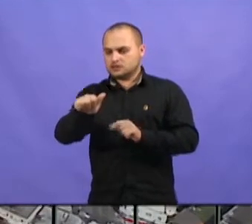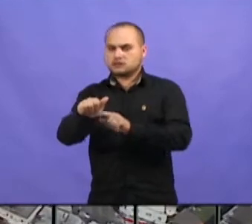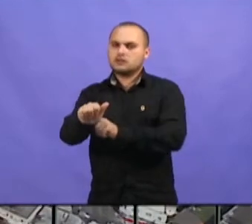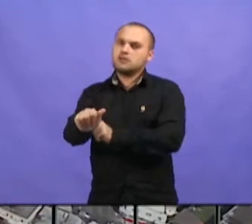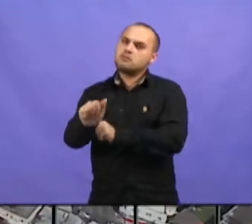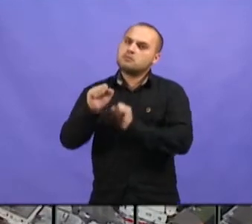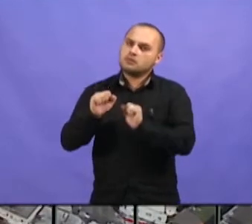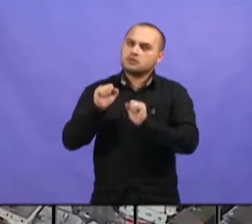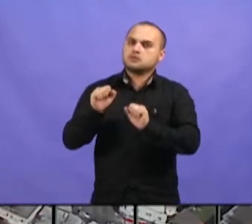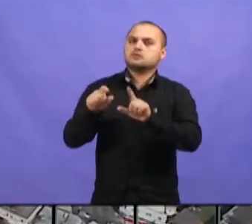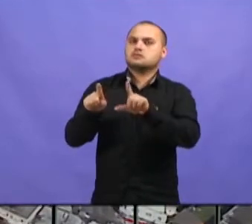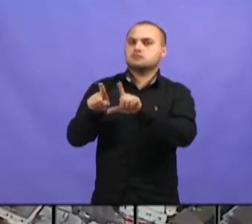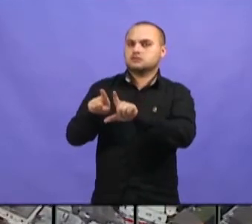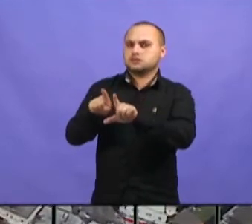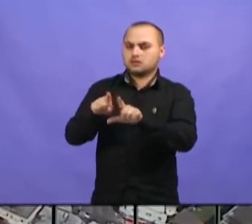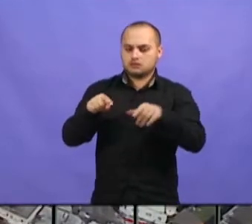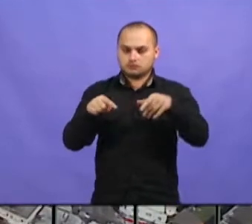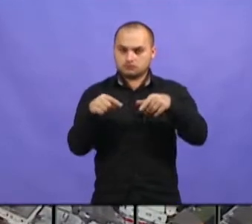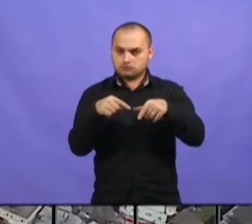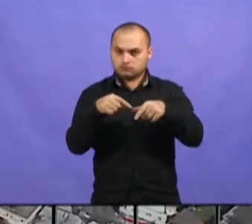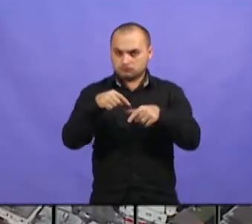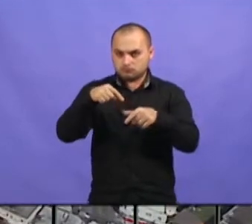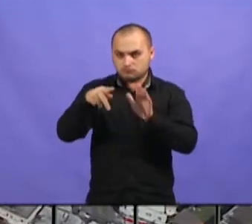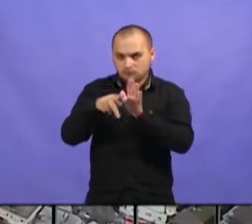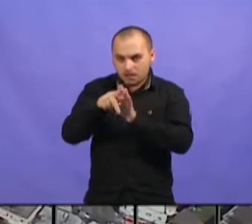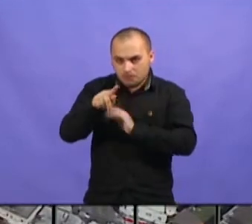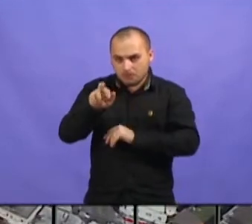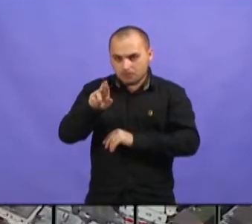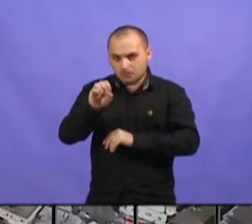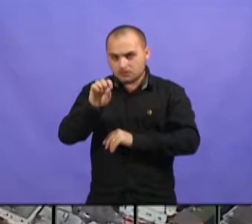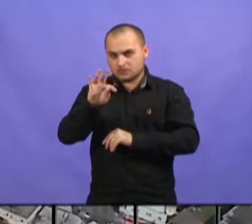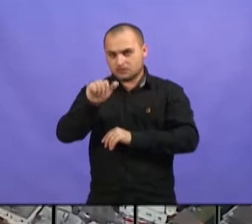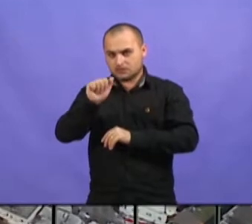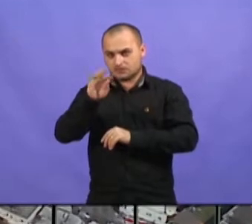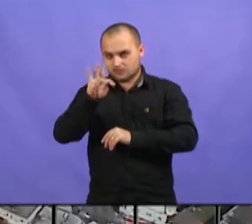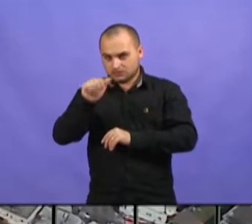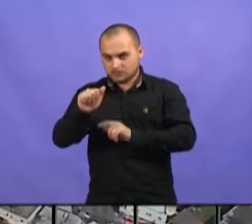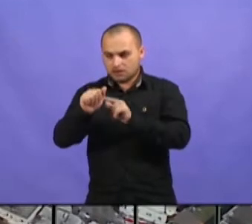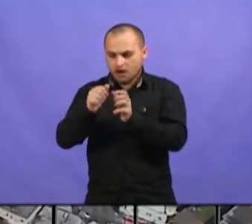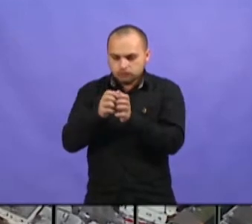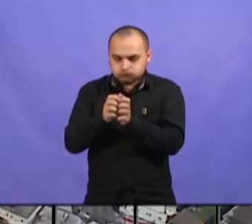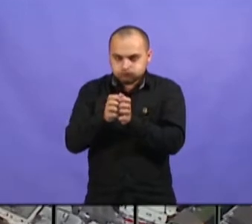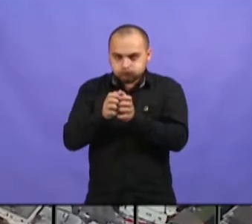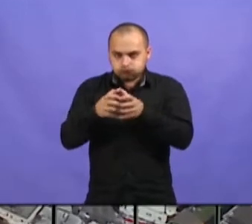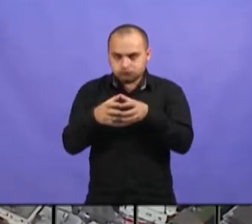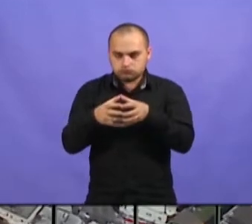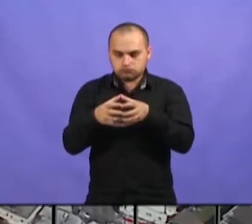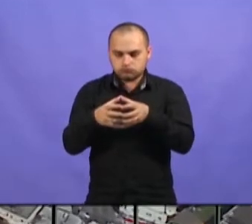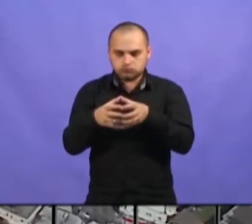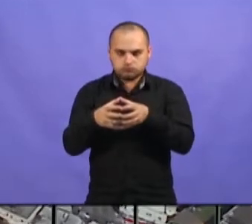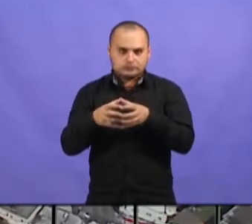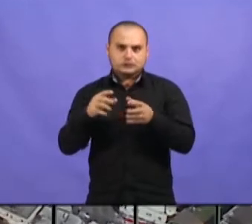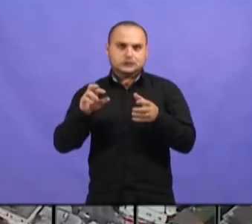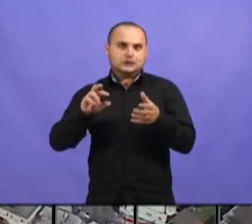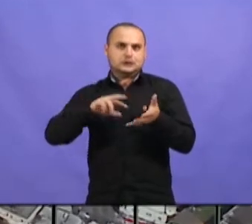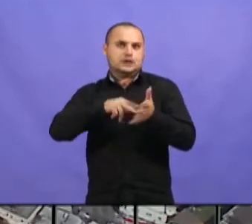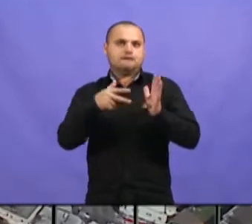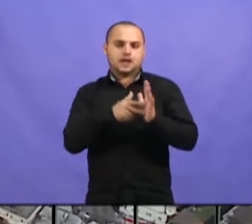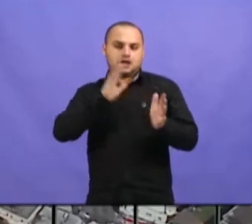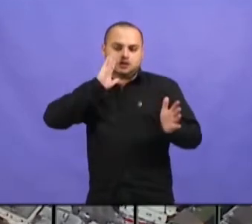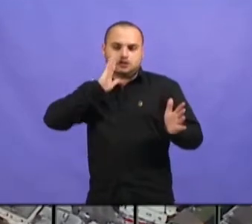ali, que é a próstata, né? E não obrigatoriamente ser o câncer. Então a gente também precisa fazer